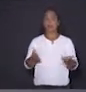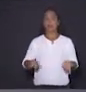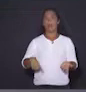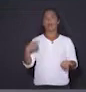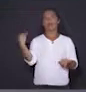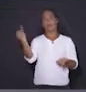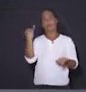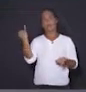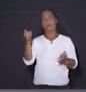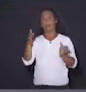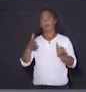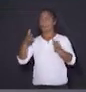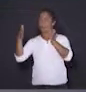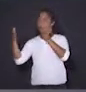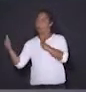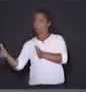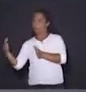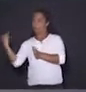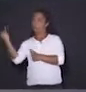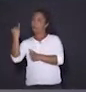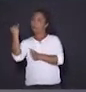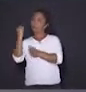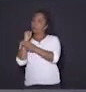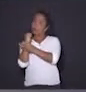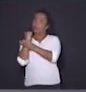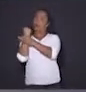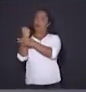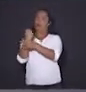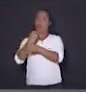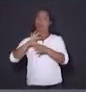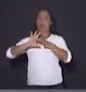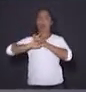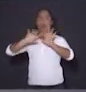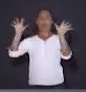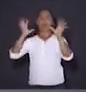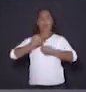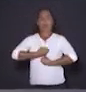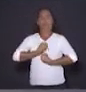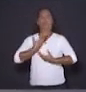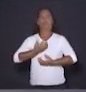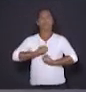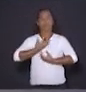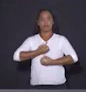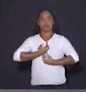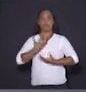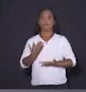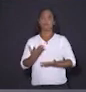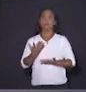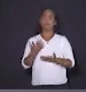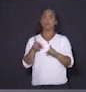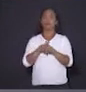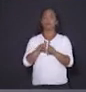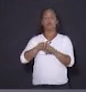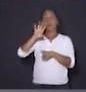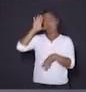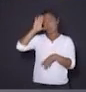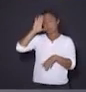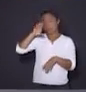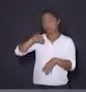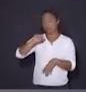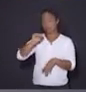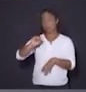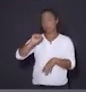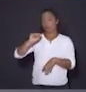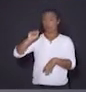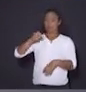por um lado garantir a liberdade de expressão para que as pessoas possam falar com a sua própria voz e entender que os